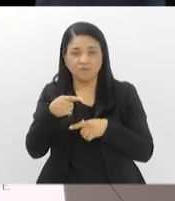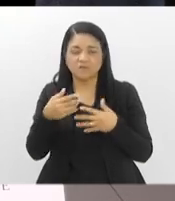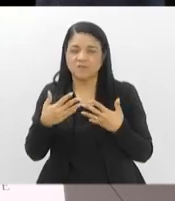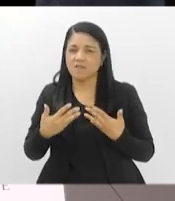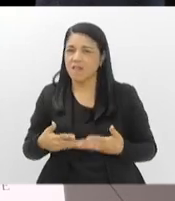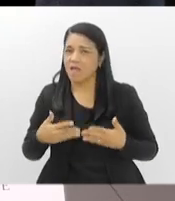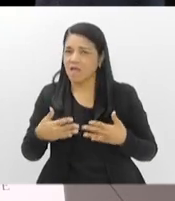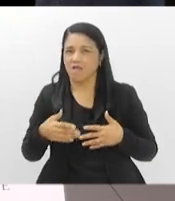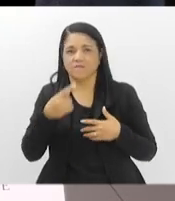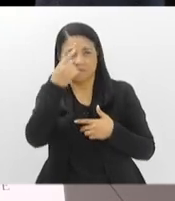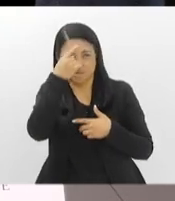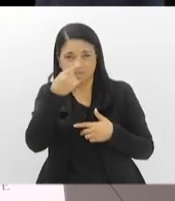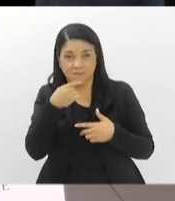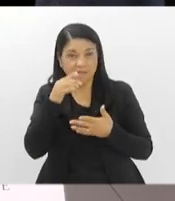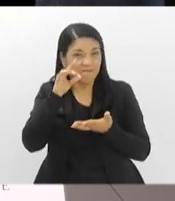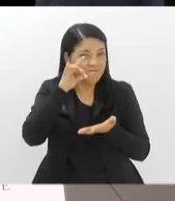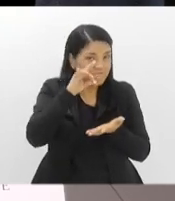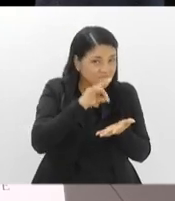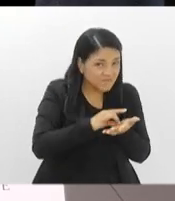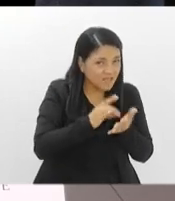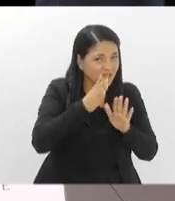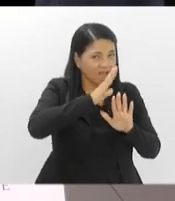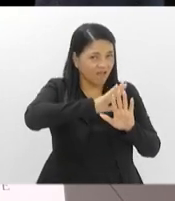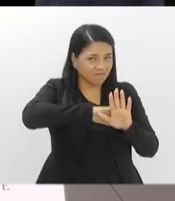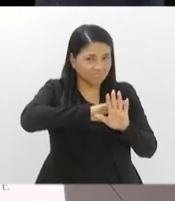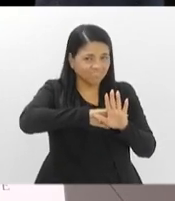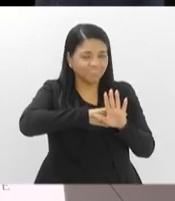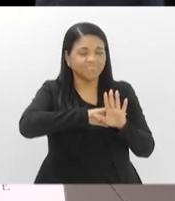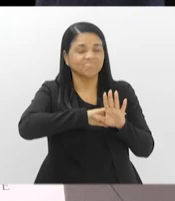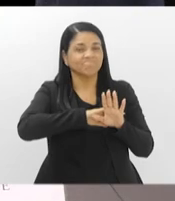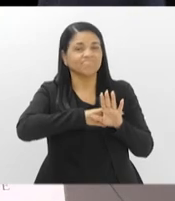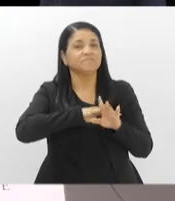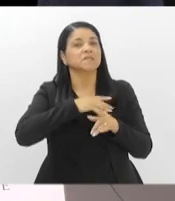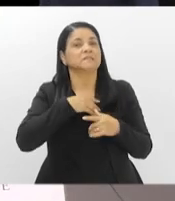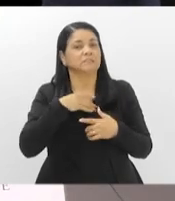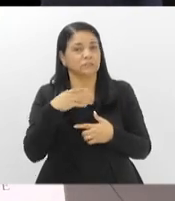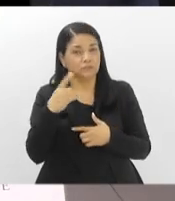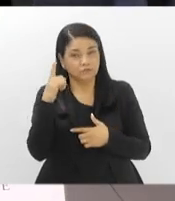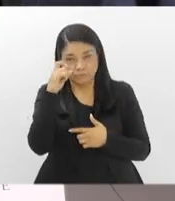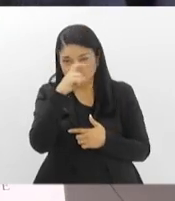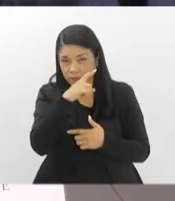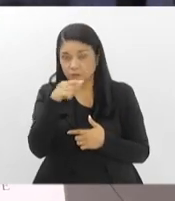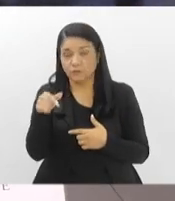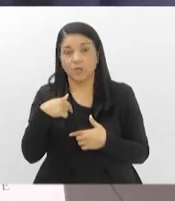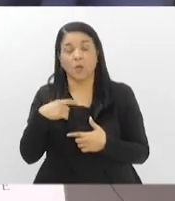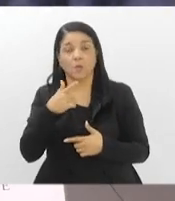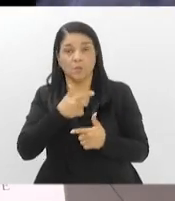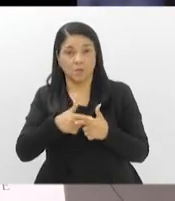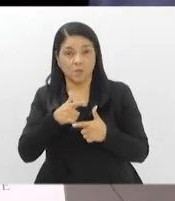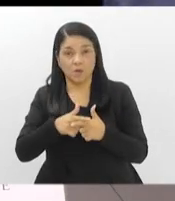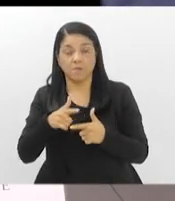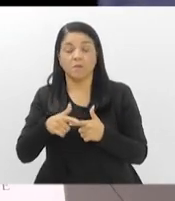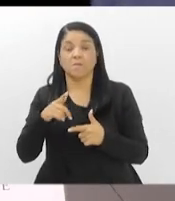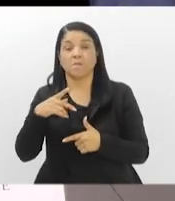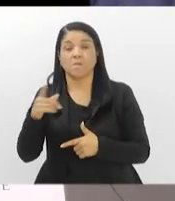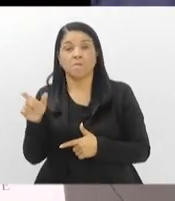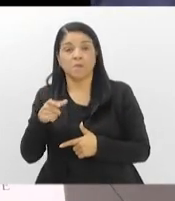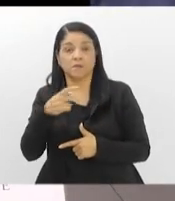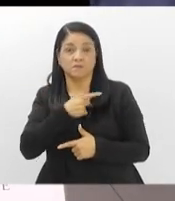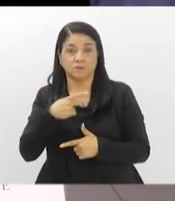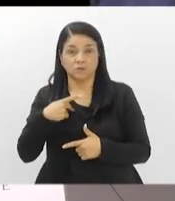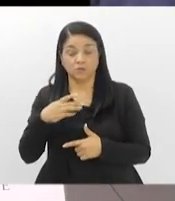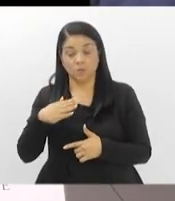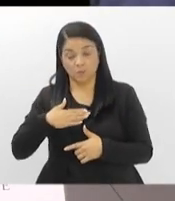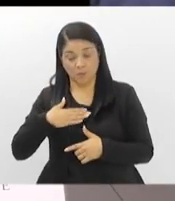deputados Ela é bem Cruel n eu tive agora um problema com plano saúde esses dias aí com meu sobrinho que